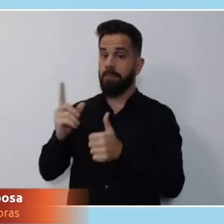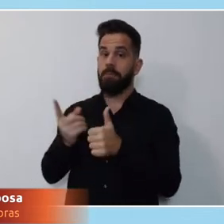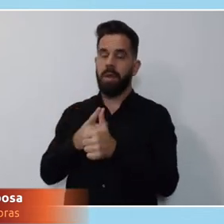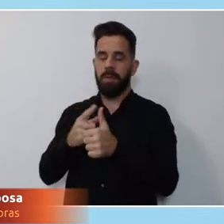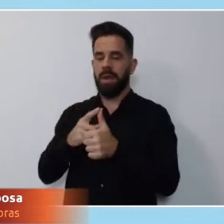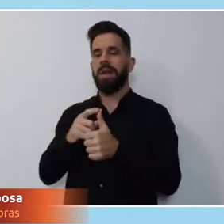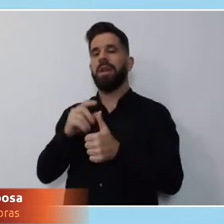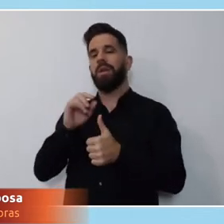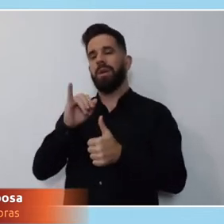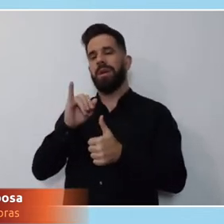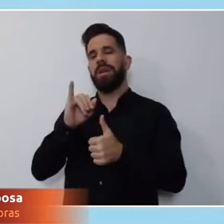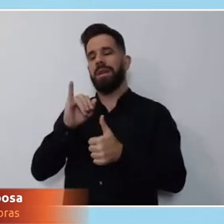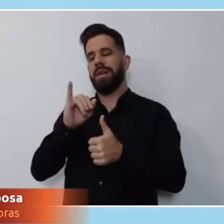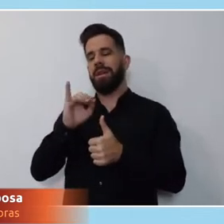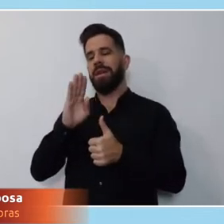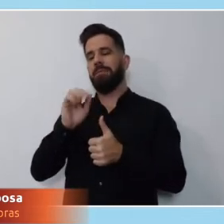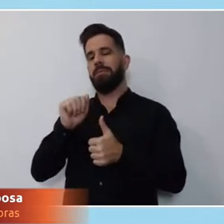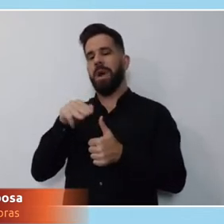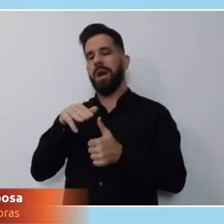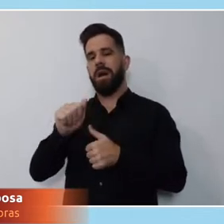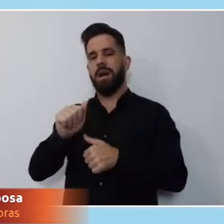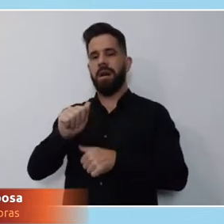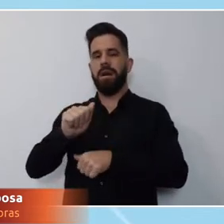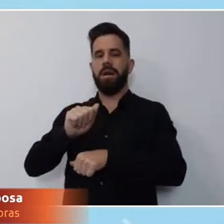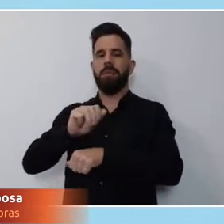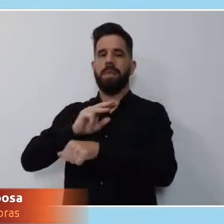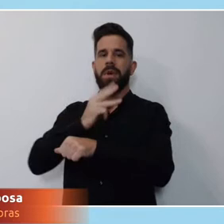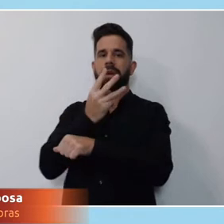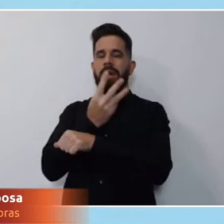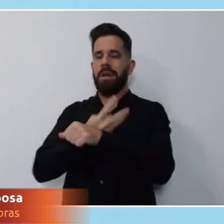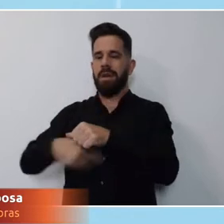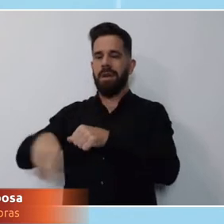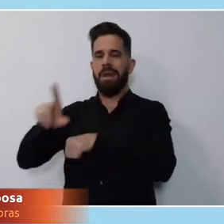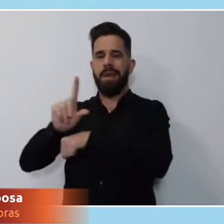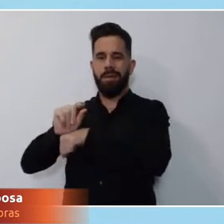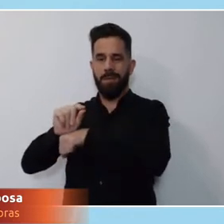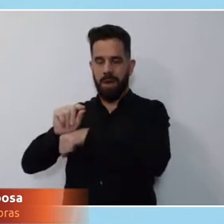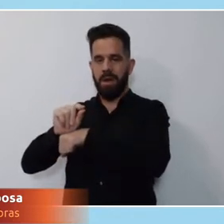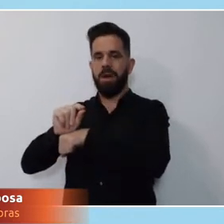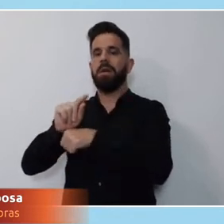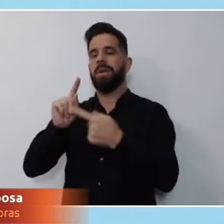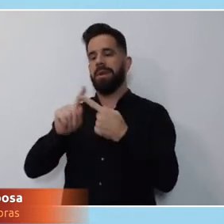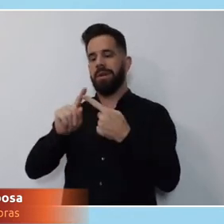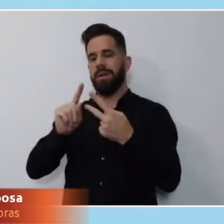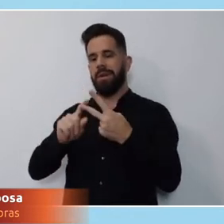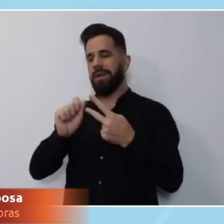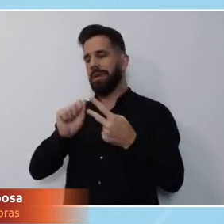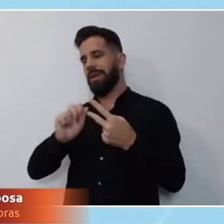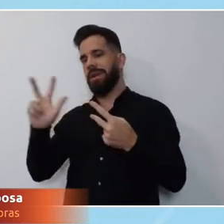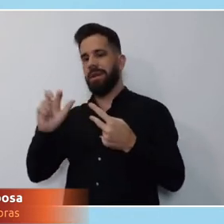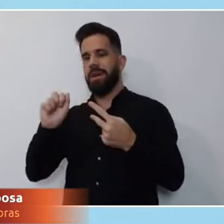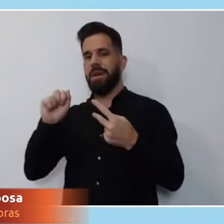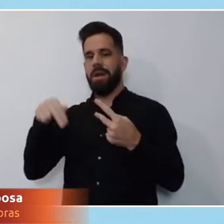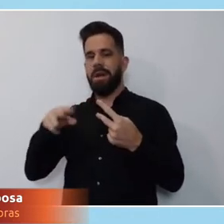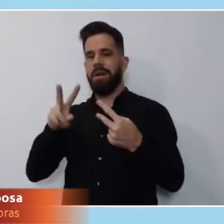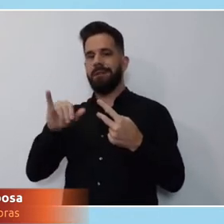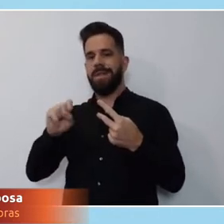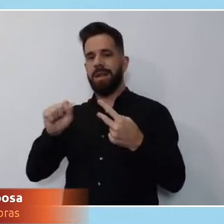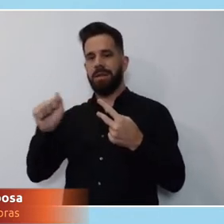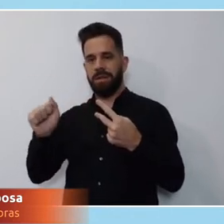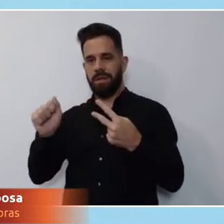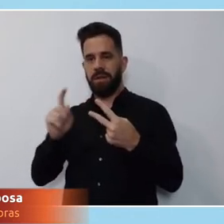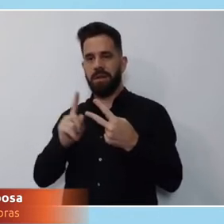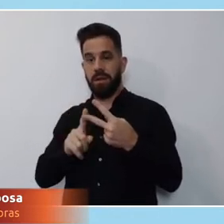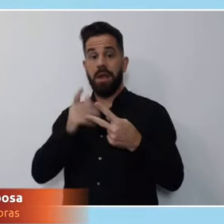né? Nós temos que ter aprovação também na Anvisa, e ele passa lá para o Ministério da Agricultura. Se houver